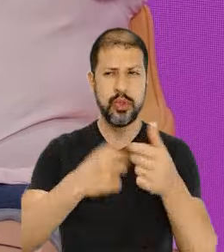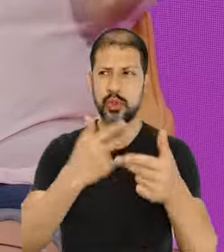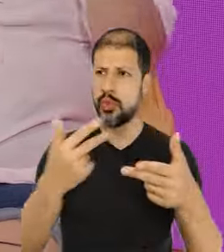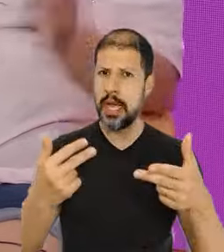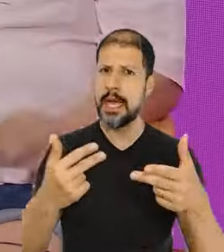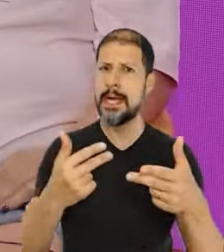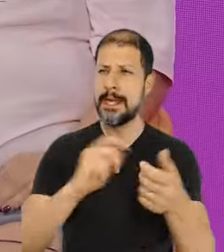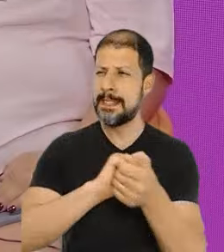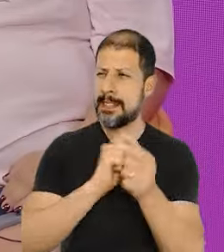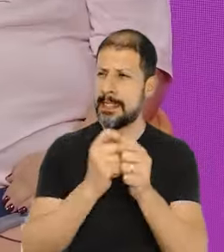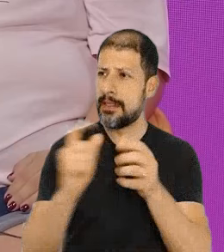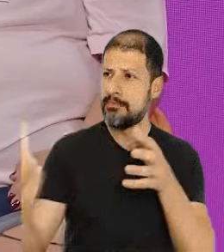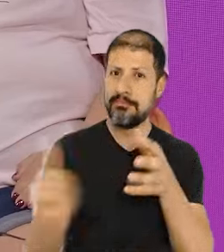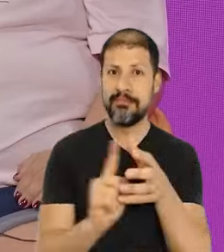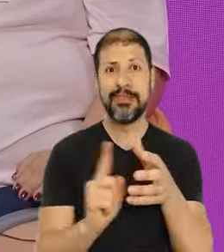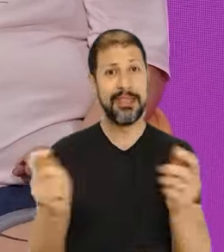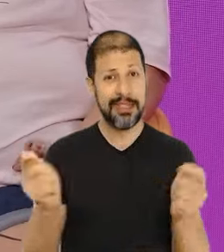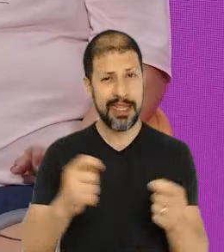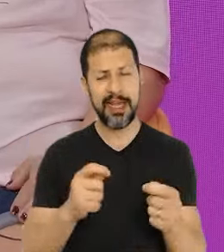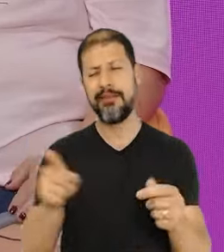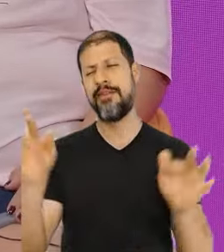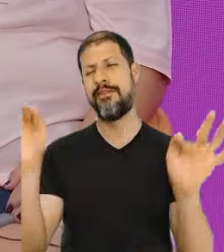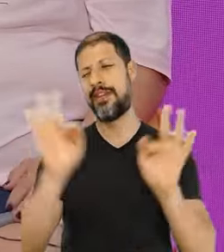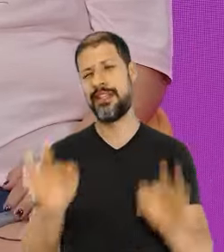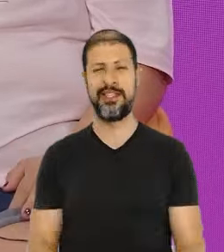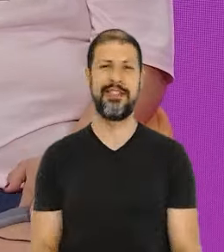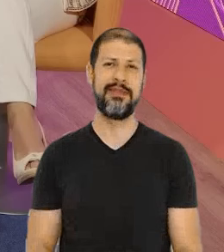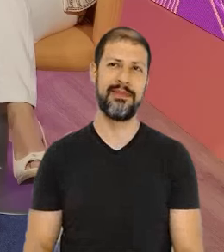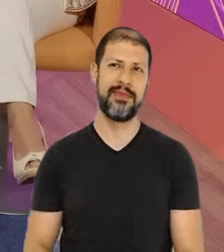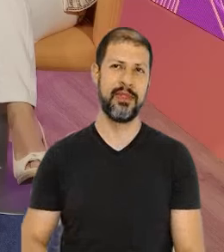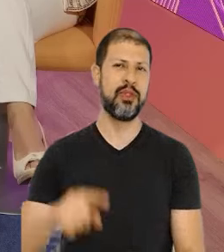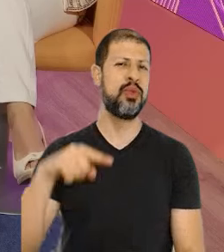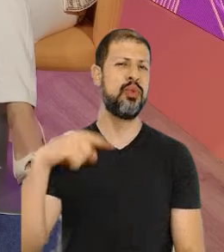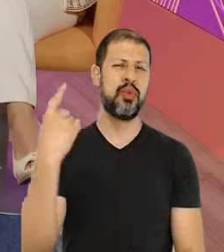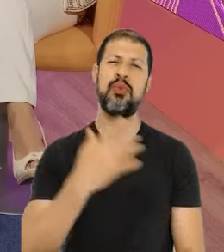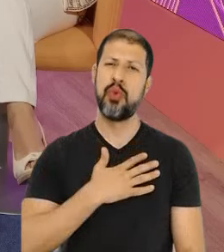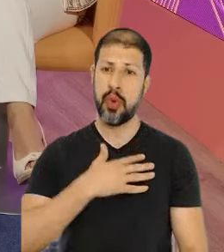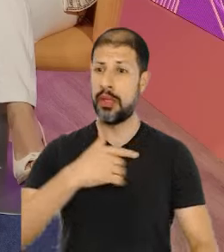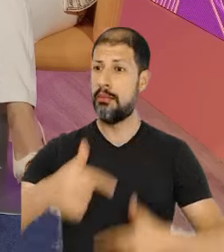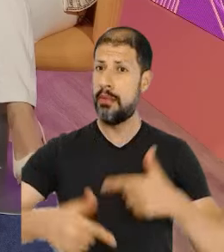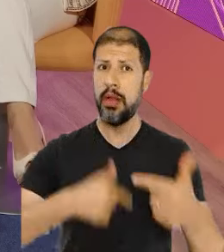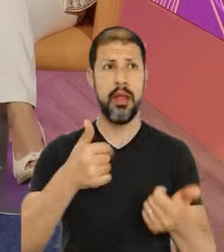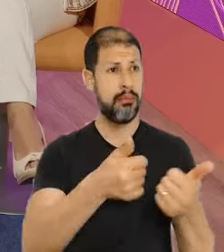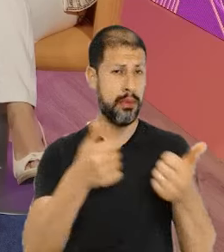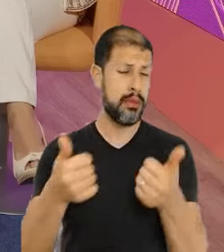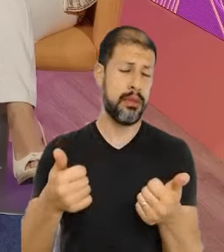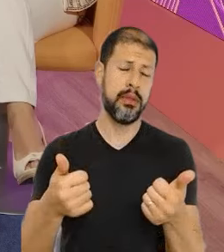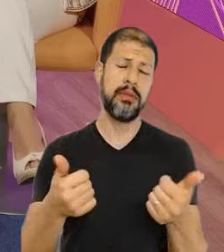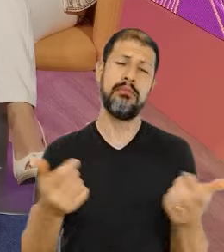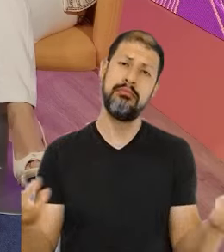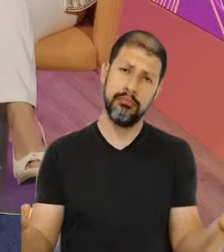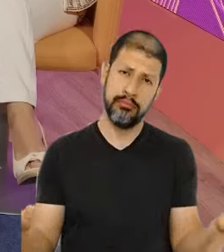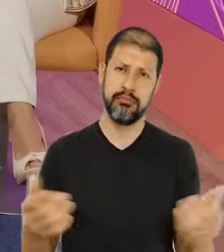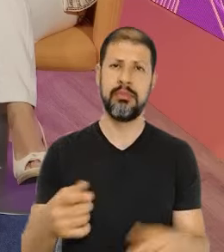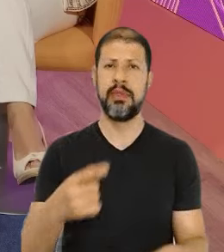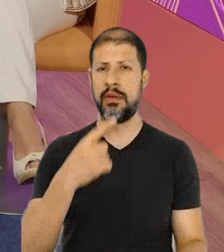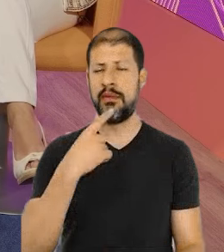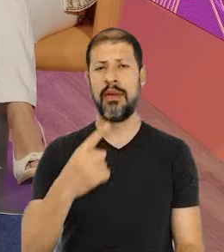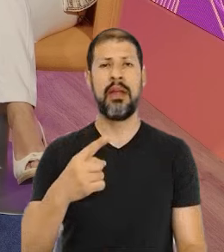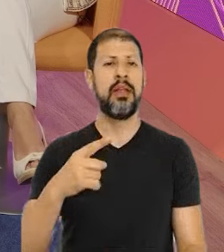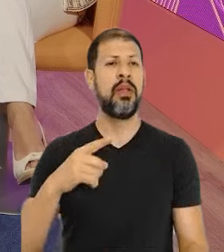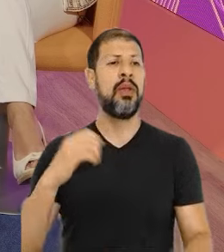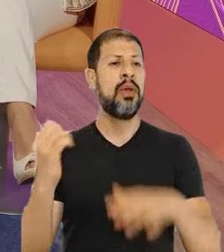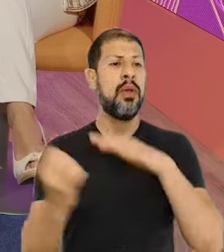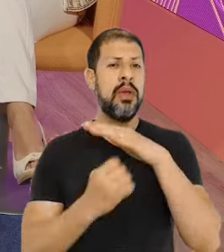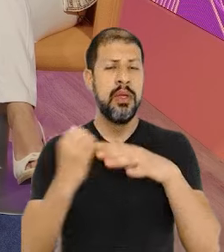encaixam eles vão e vão ser muito felizes e todo mundo gosta de ser produtivo né pode pode ser que tô dizendo se as